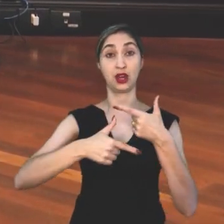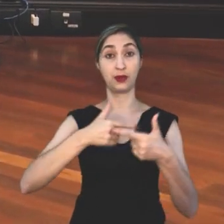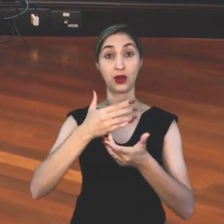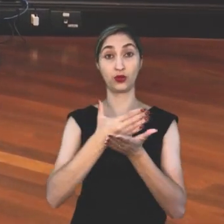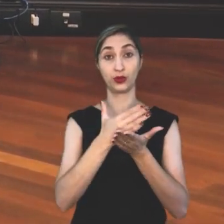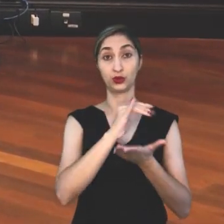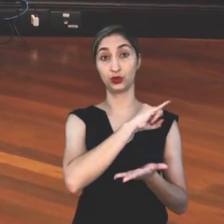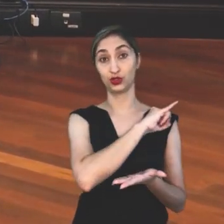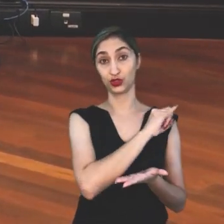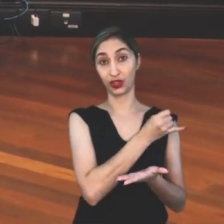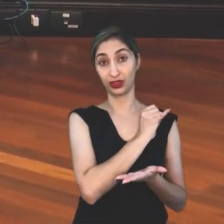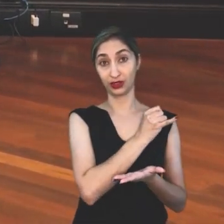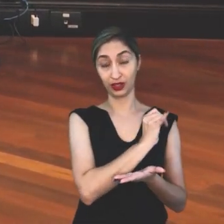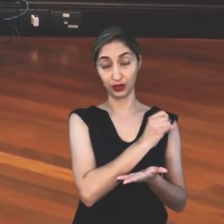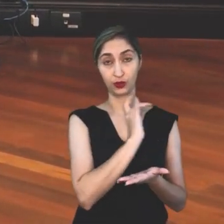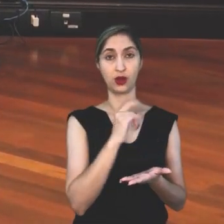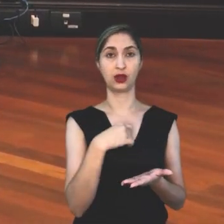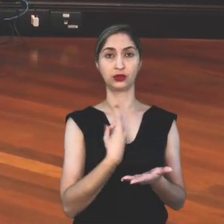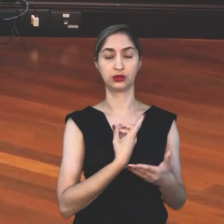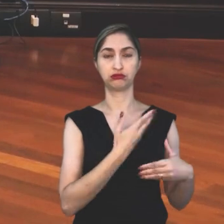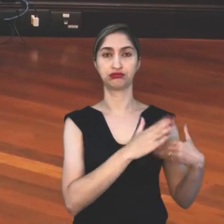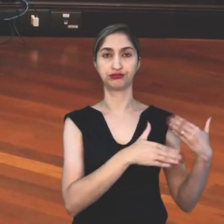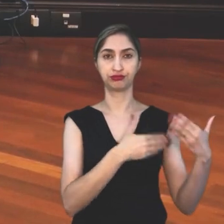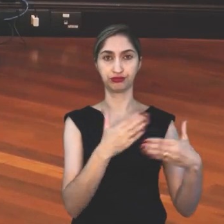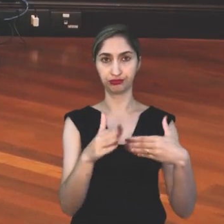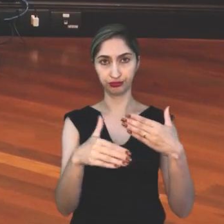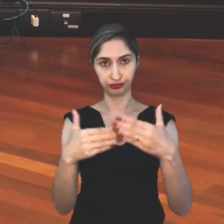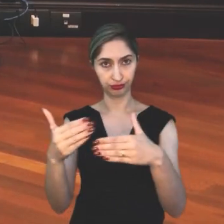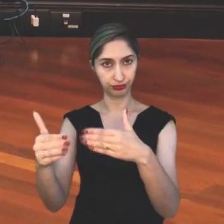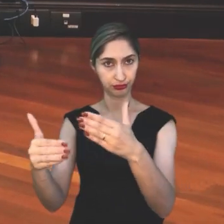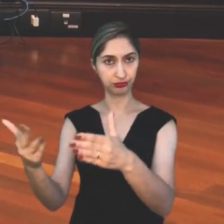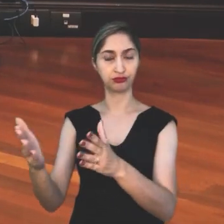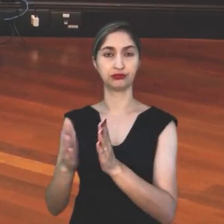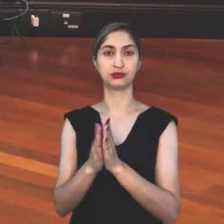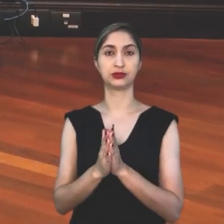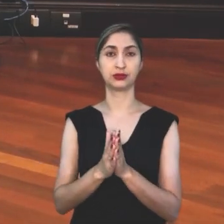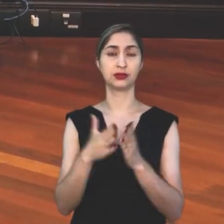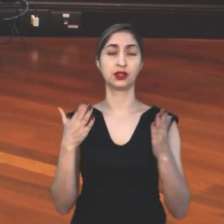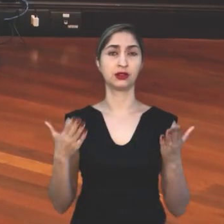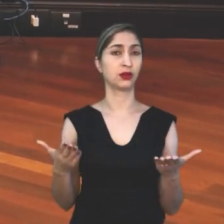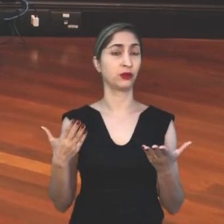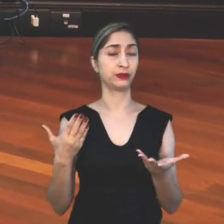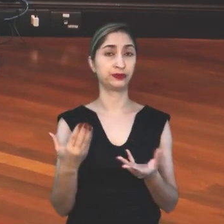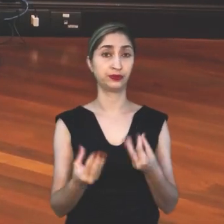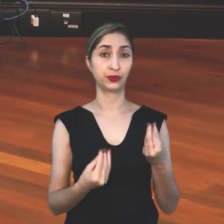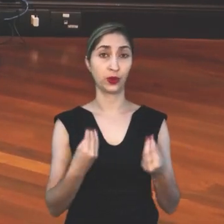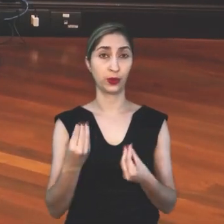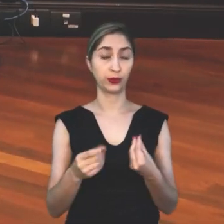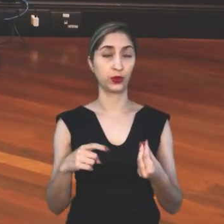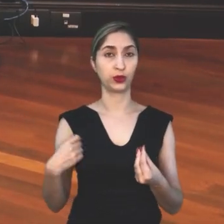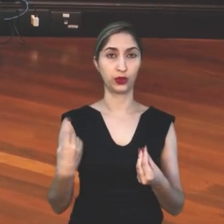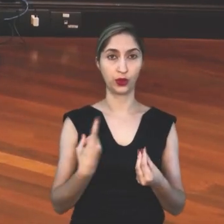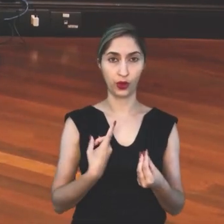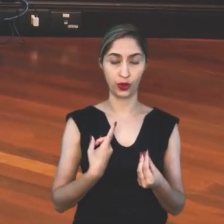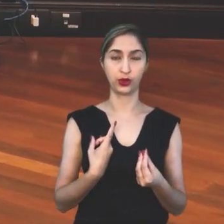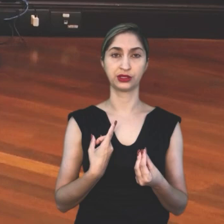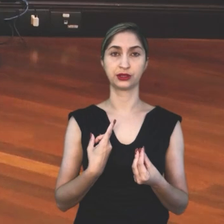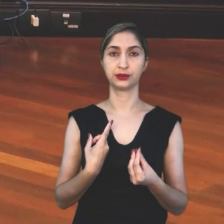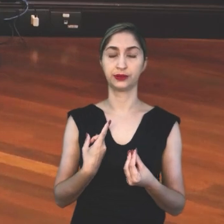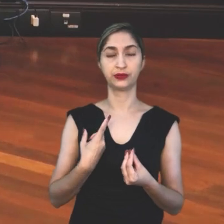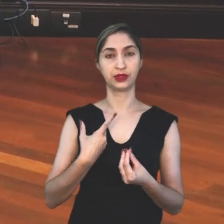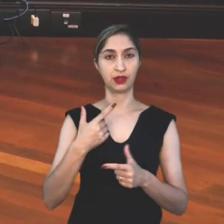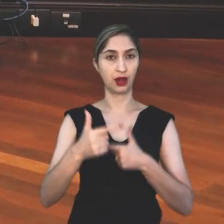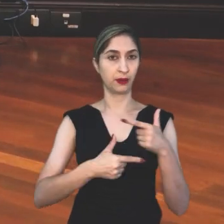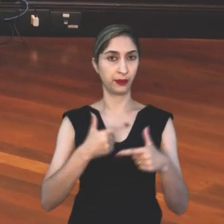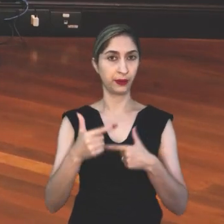trabalho já começou a partir de janeiro. Então, a gente já está trabalhando, fazendo o desenvolvimento dele desde janeiro desse ano. E como